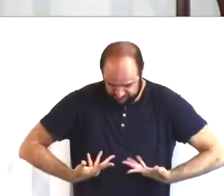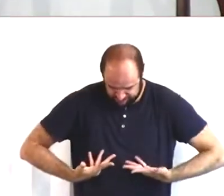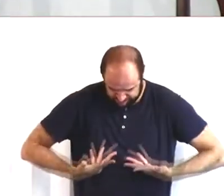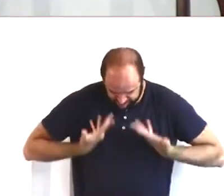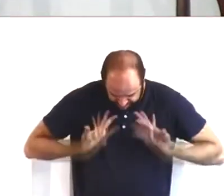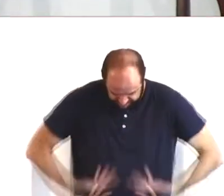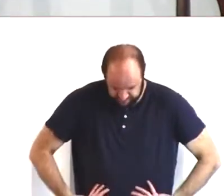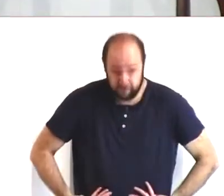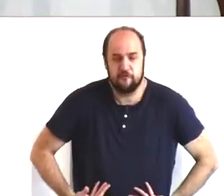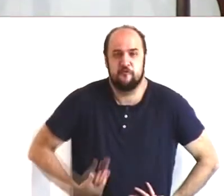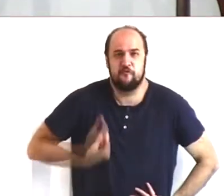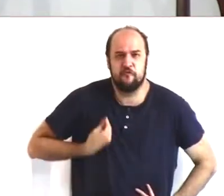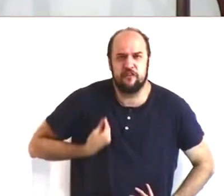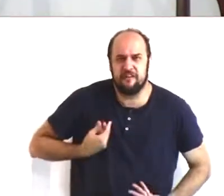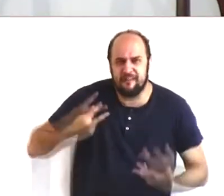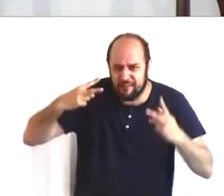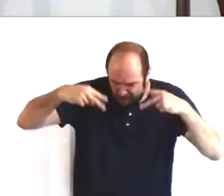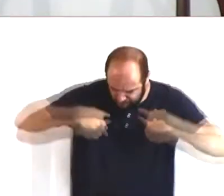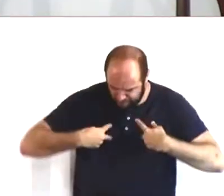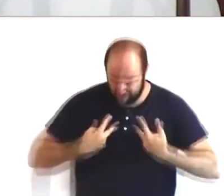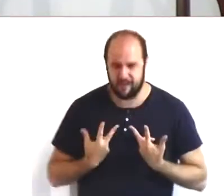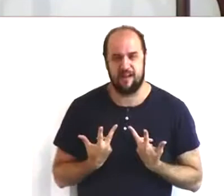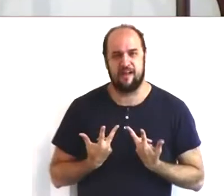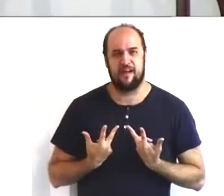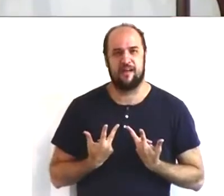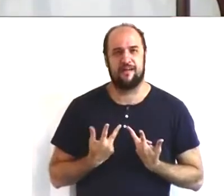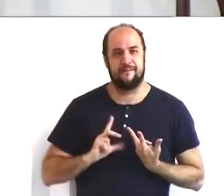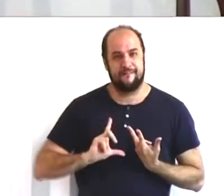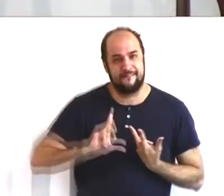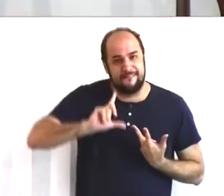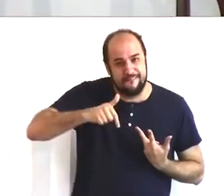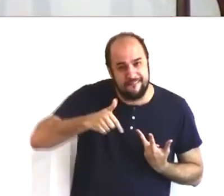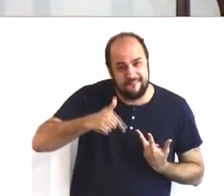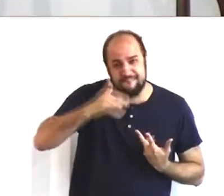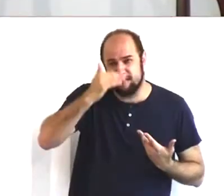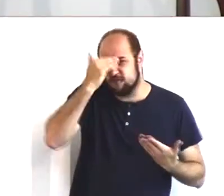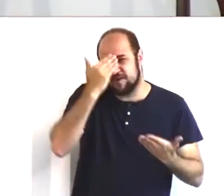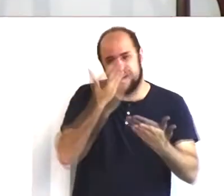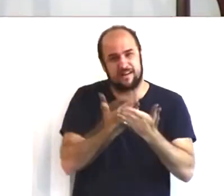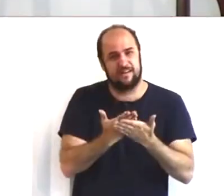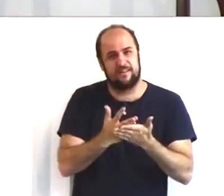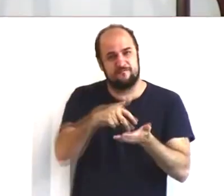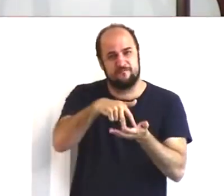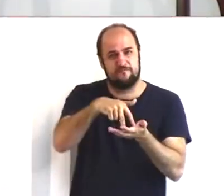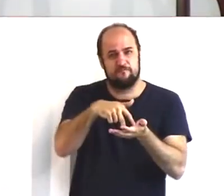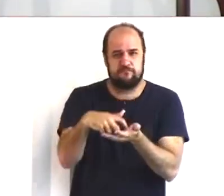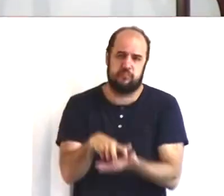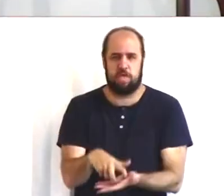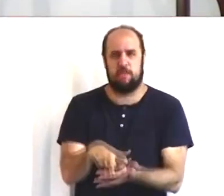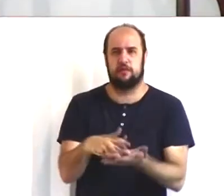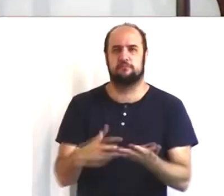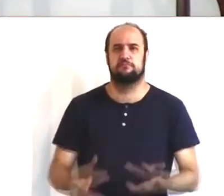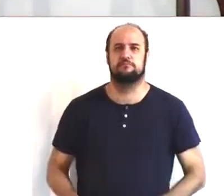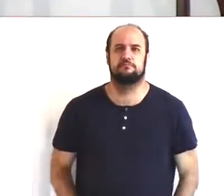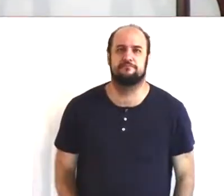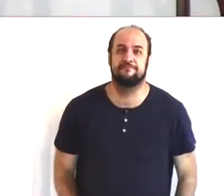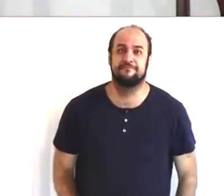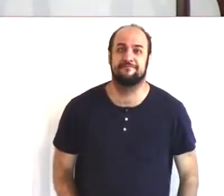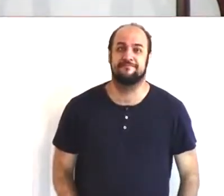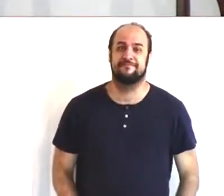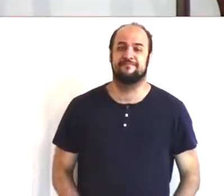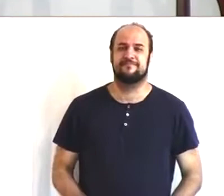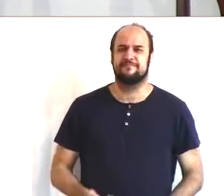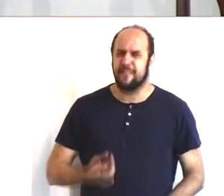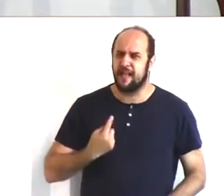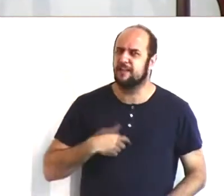ele duvida de si mesmo, a palavra de Deus diz, o próximo passo é o da inconstância. Então nós já